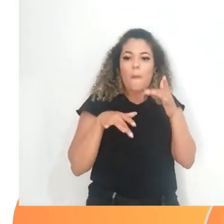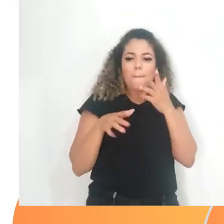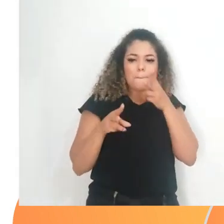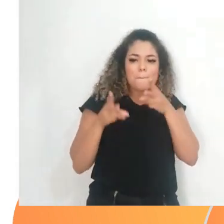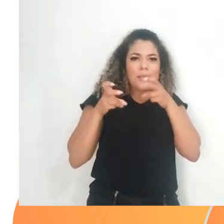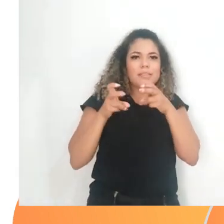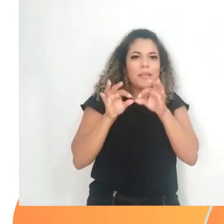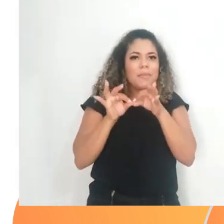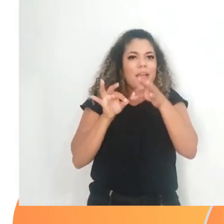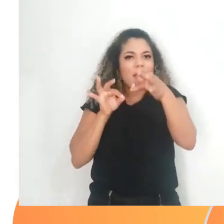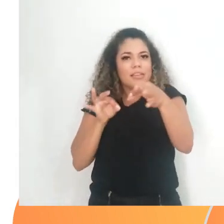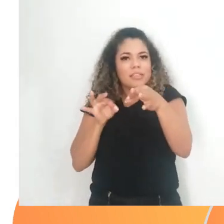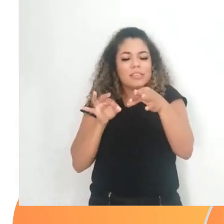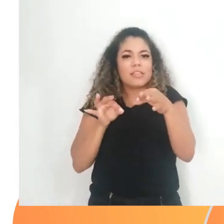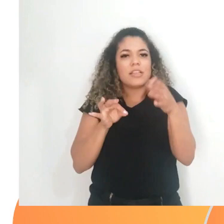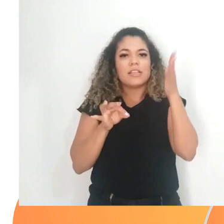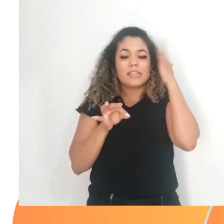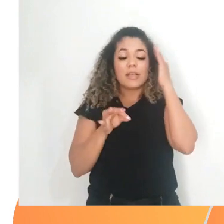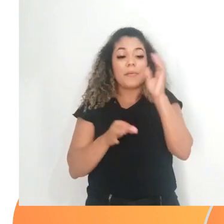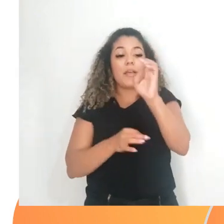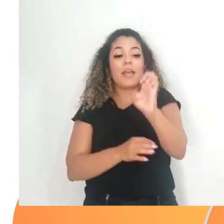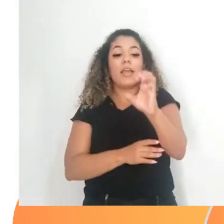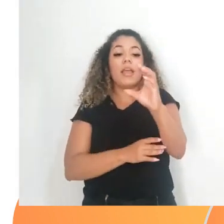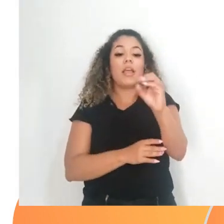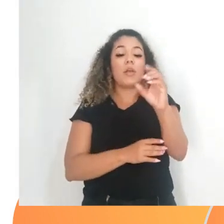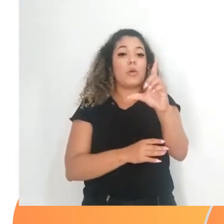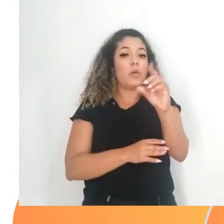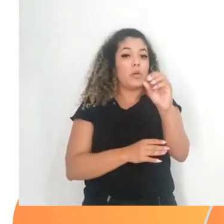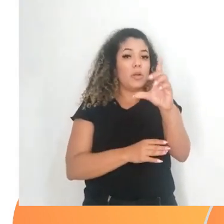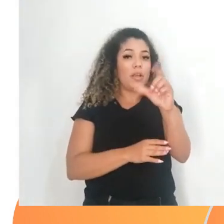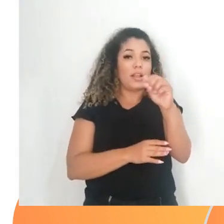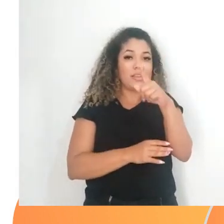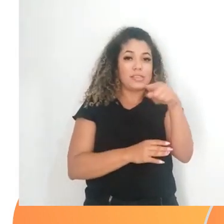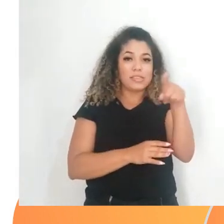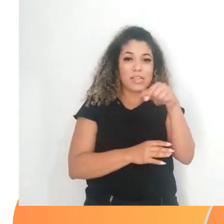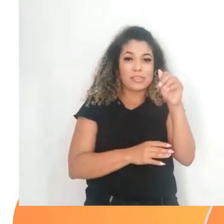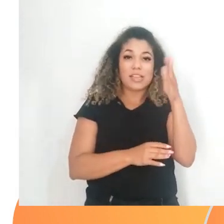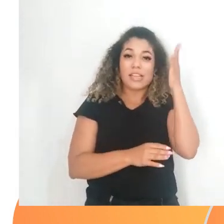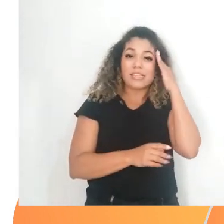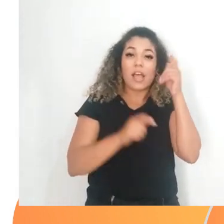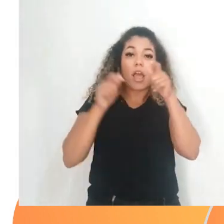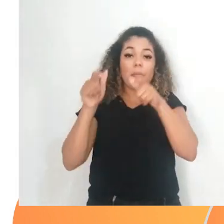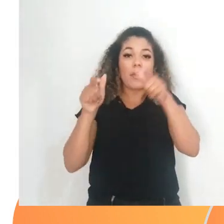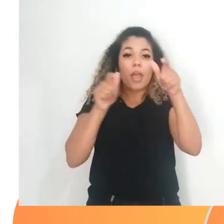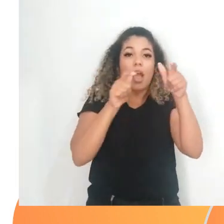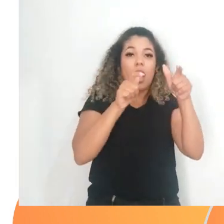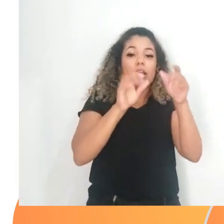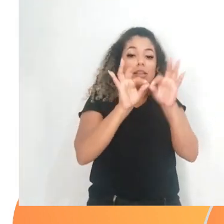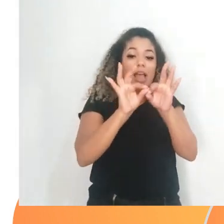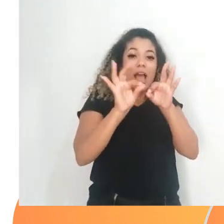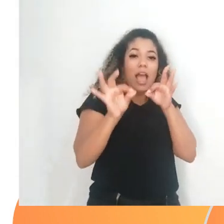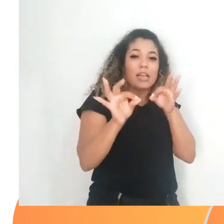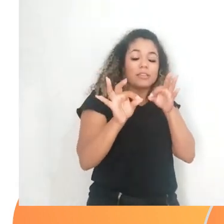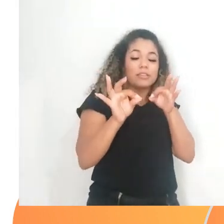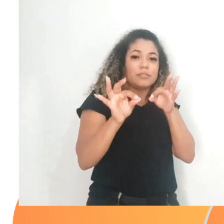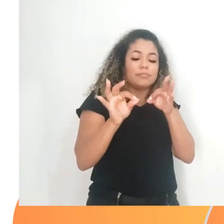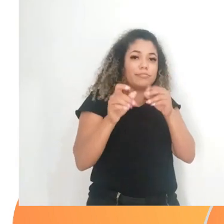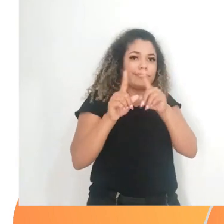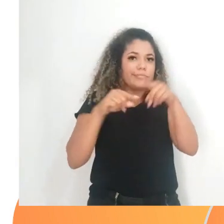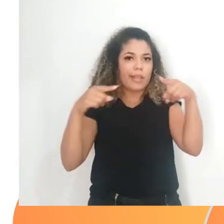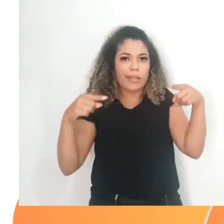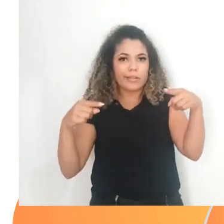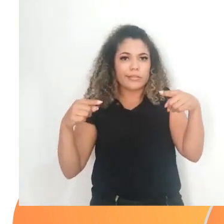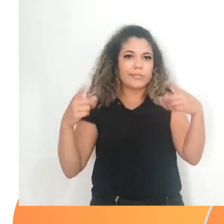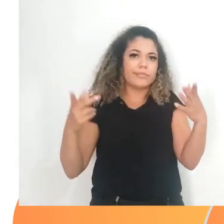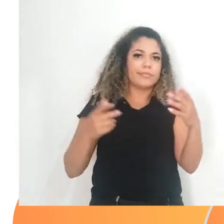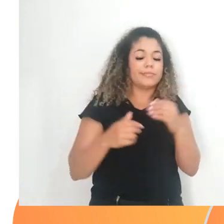de distância. Ele utiliza a ecolocalização para poder aí saber a que distância ele está